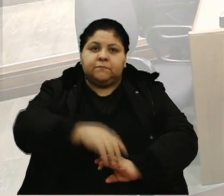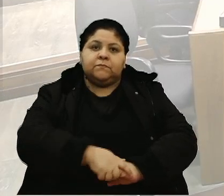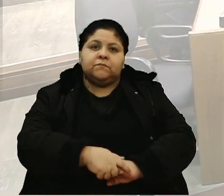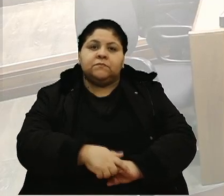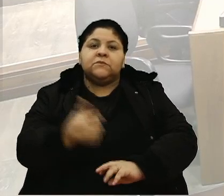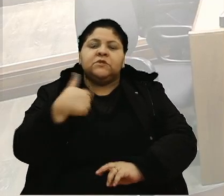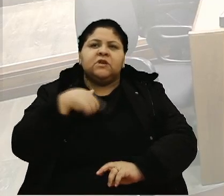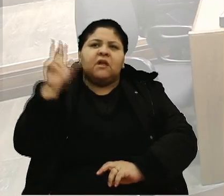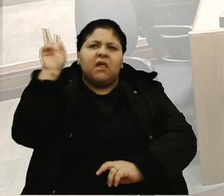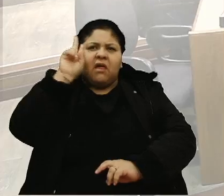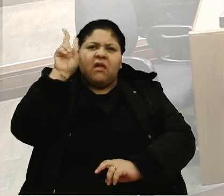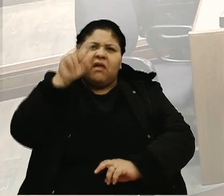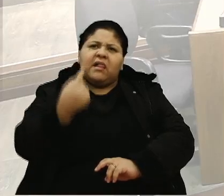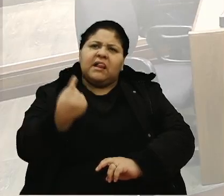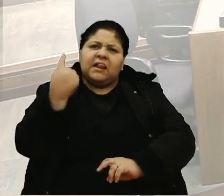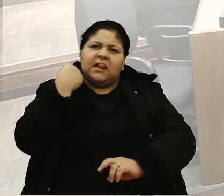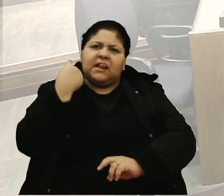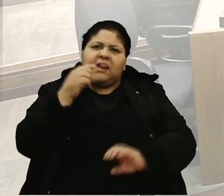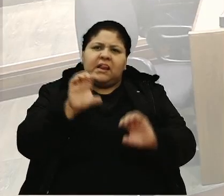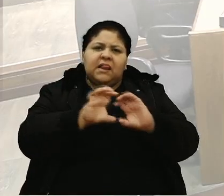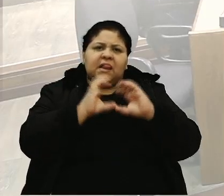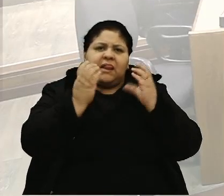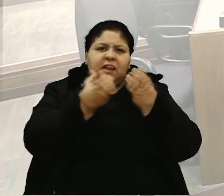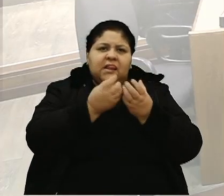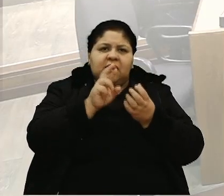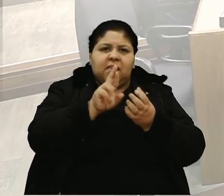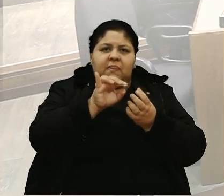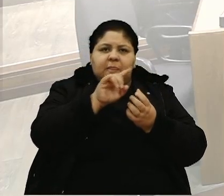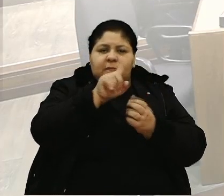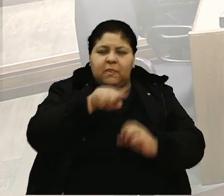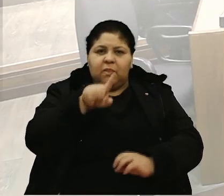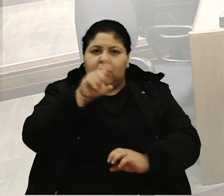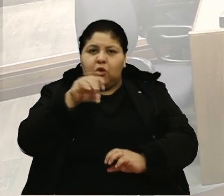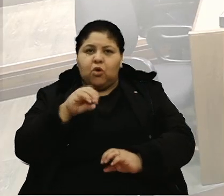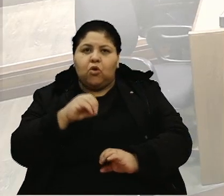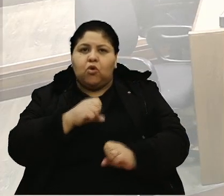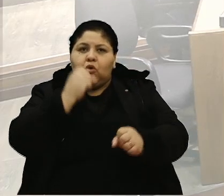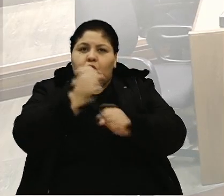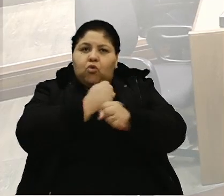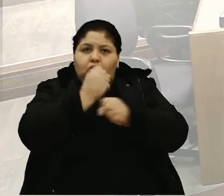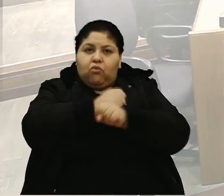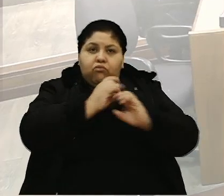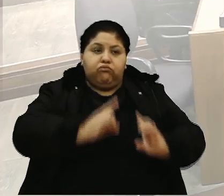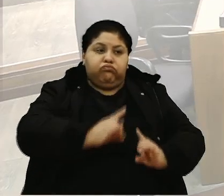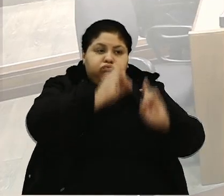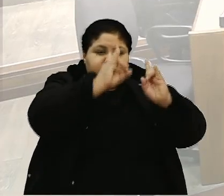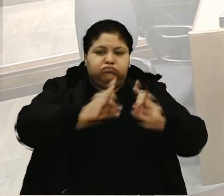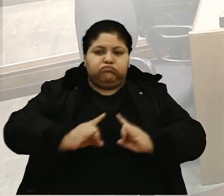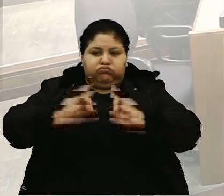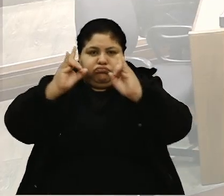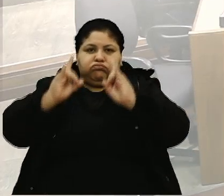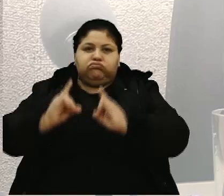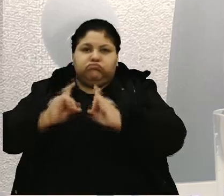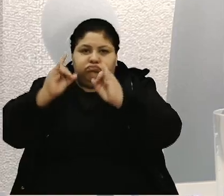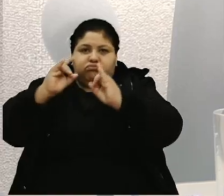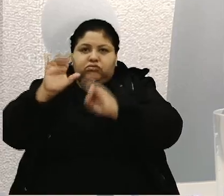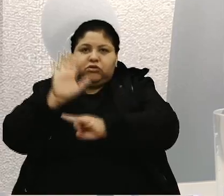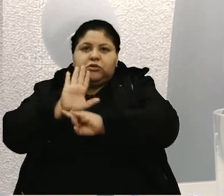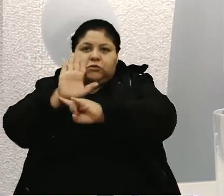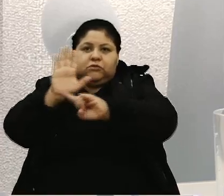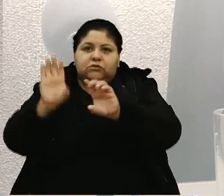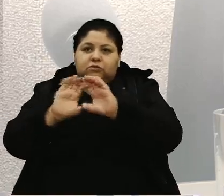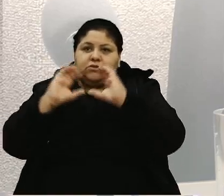eu lembro que lá na minha comunidade, no Desvio Risso, a gente construiu vários prédios com a colaboração da comunidade